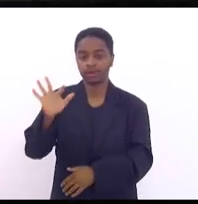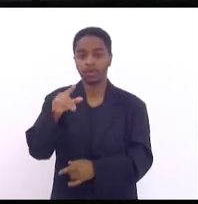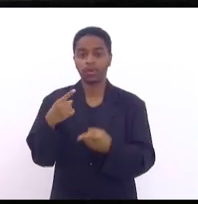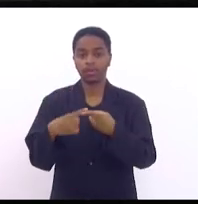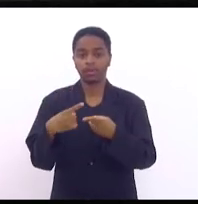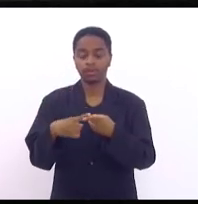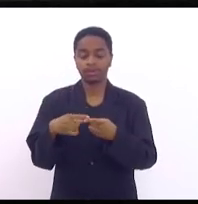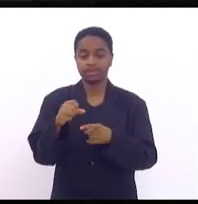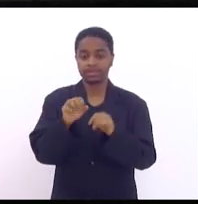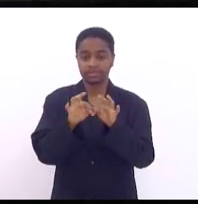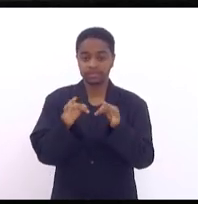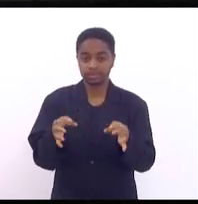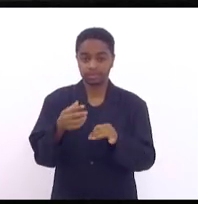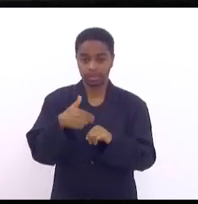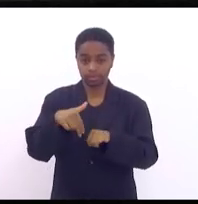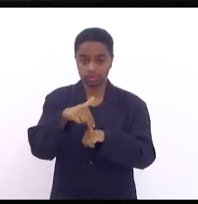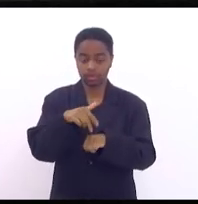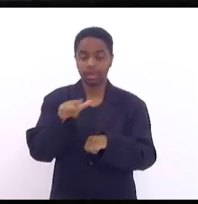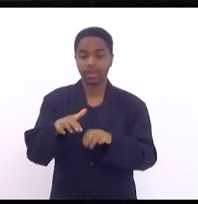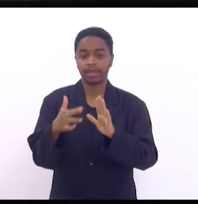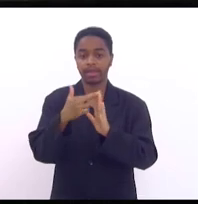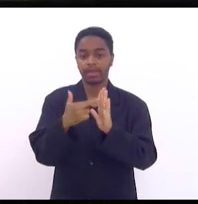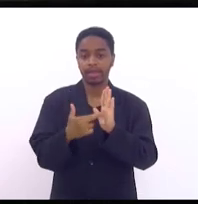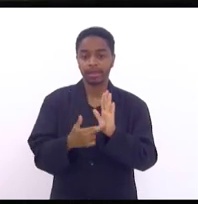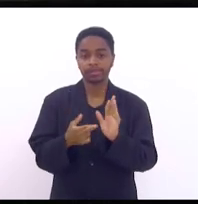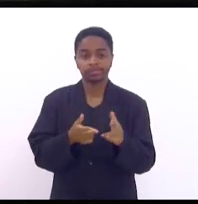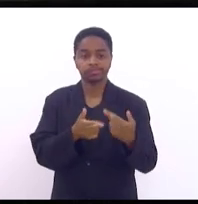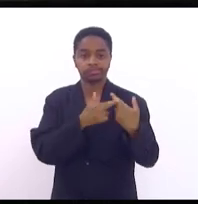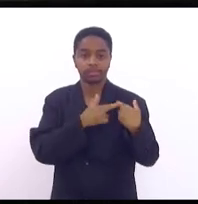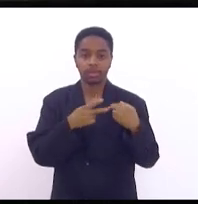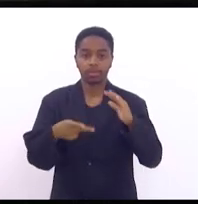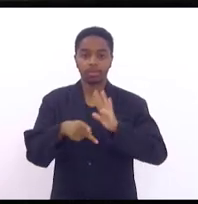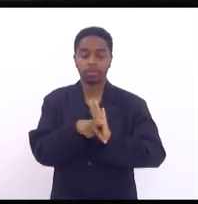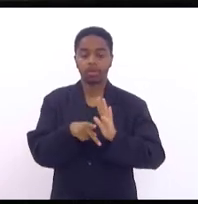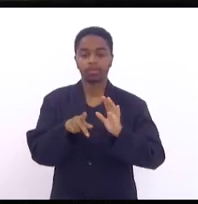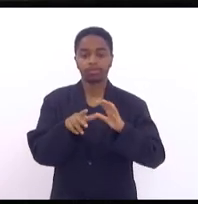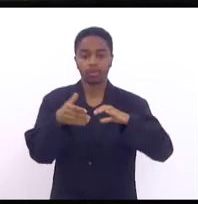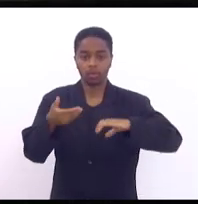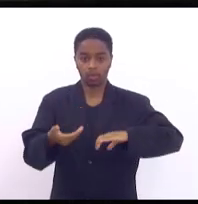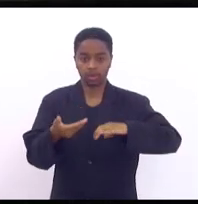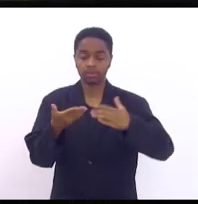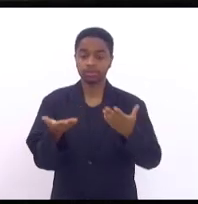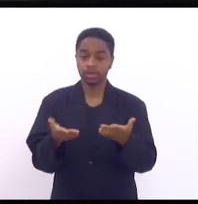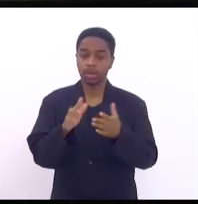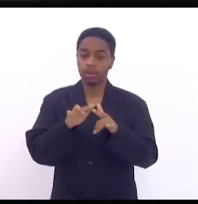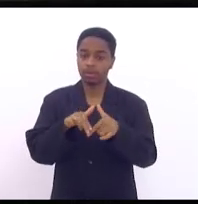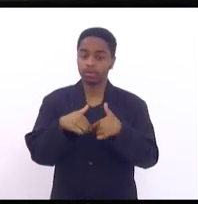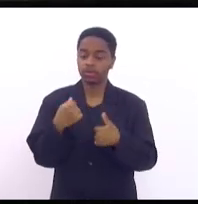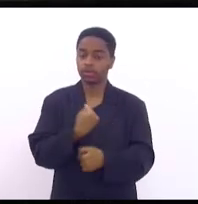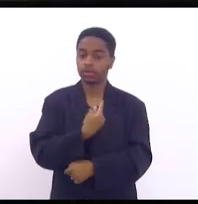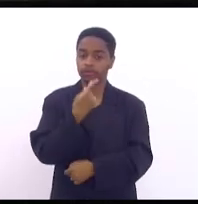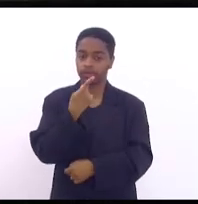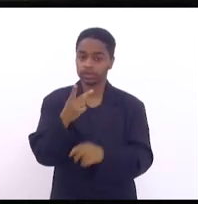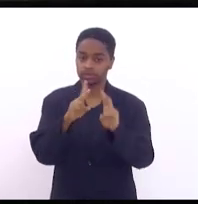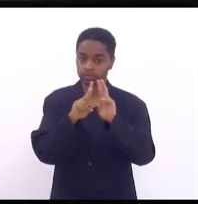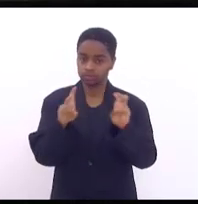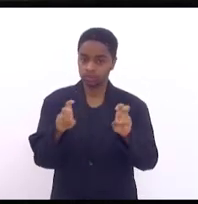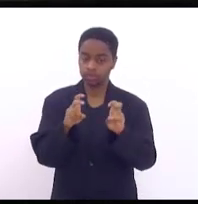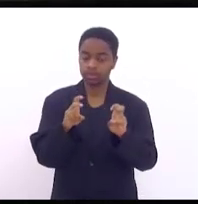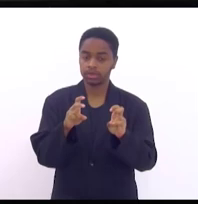um regramento de competência do Congresso. E, por isso, falando sobre o Simples